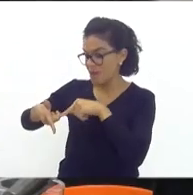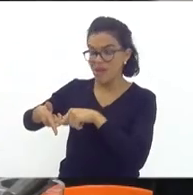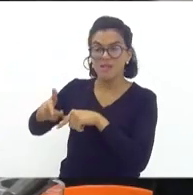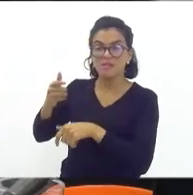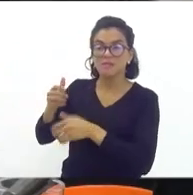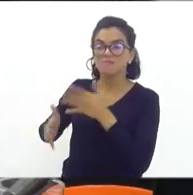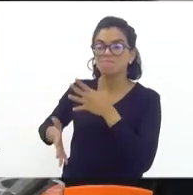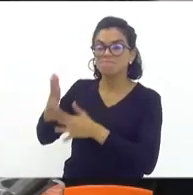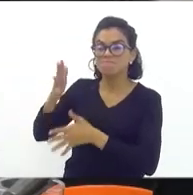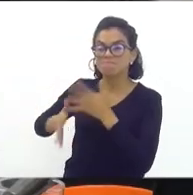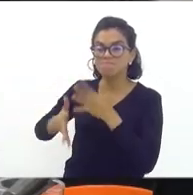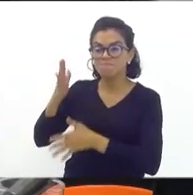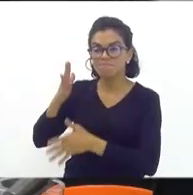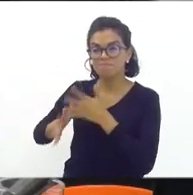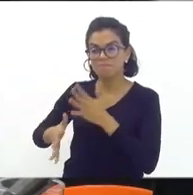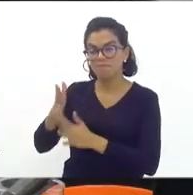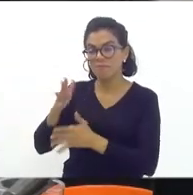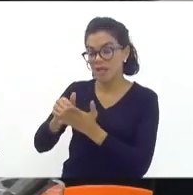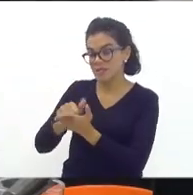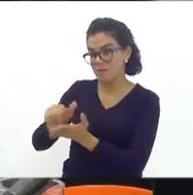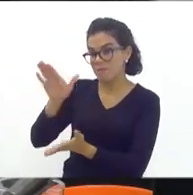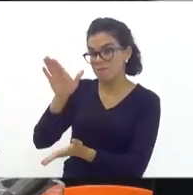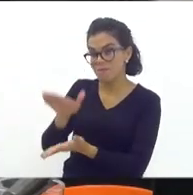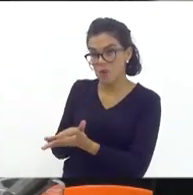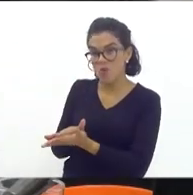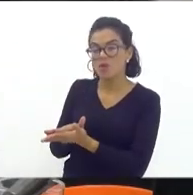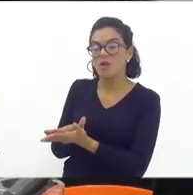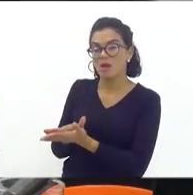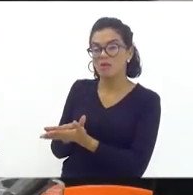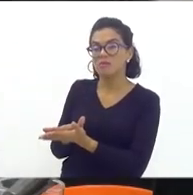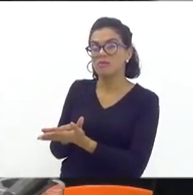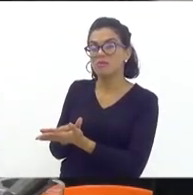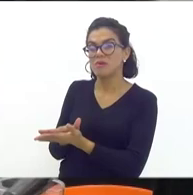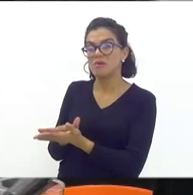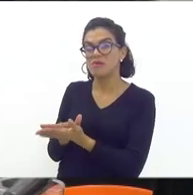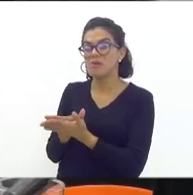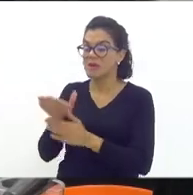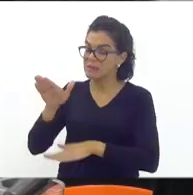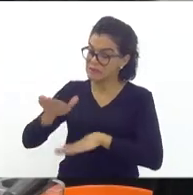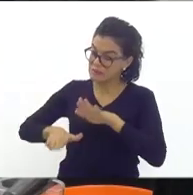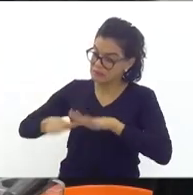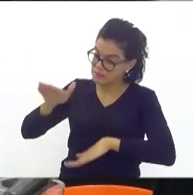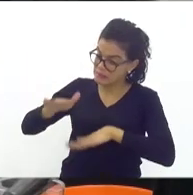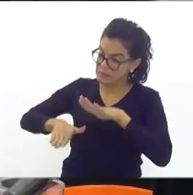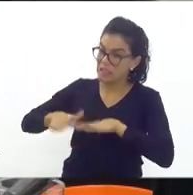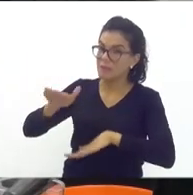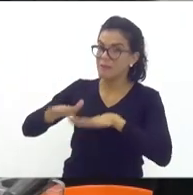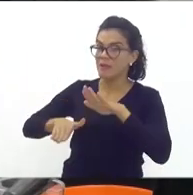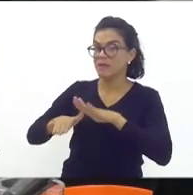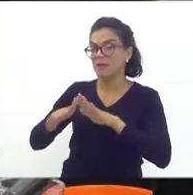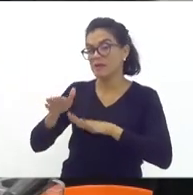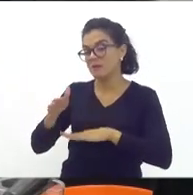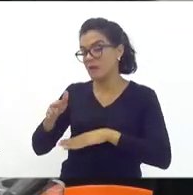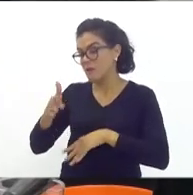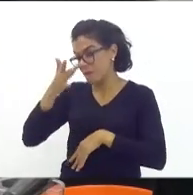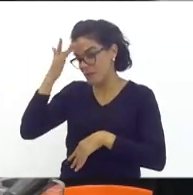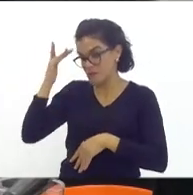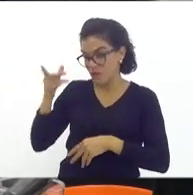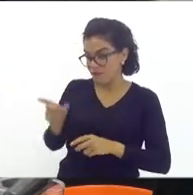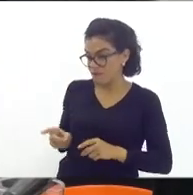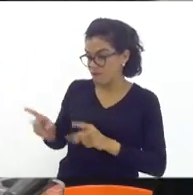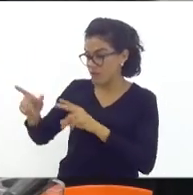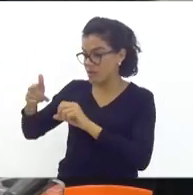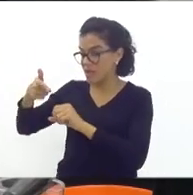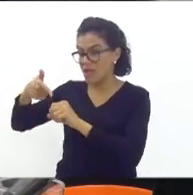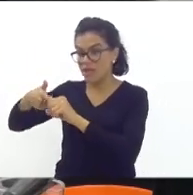né Essa multa de lesão E aí dependendo do Revendedor ele não tem condições